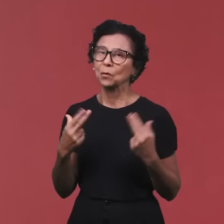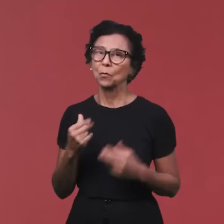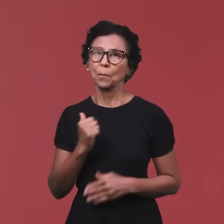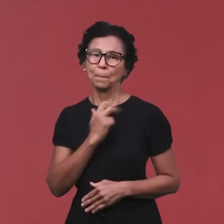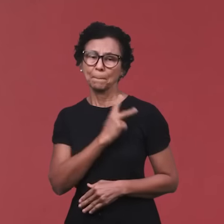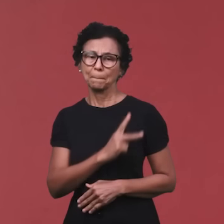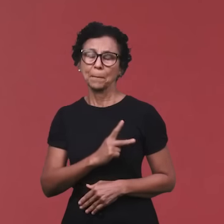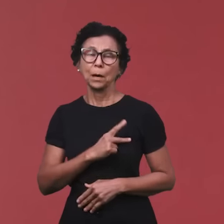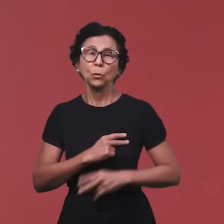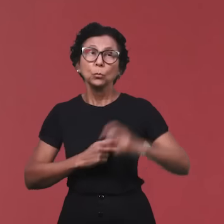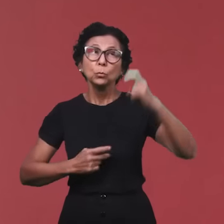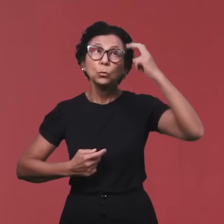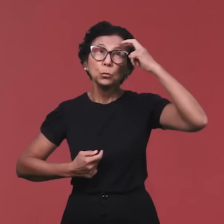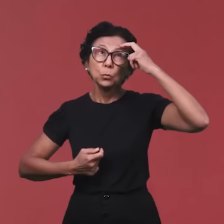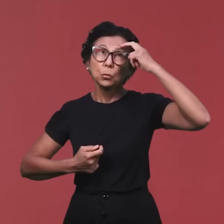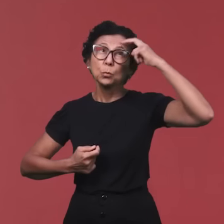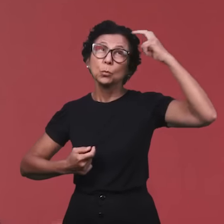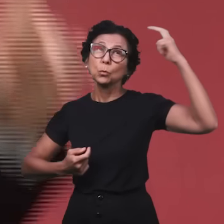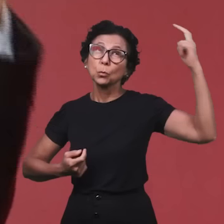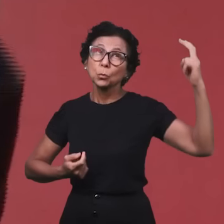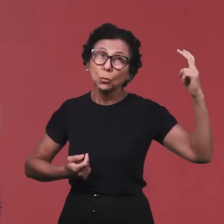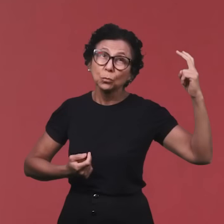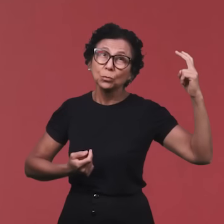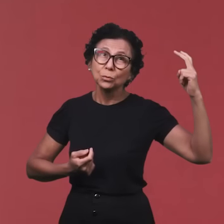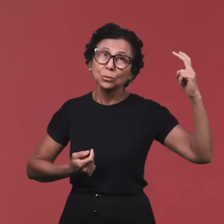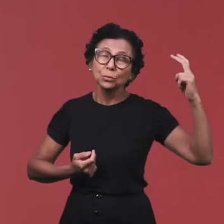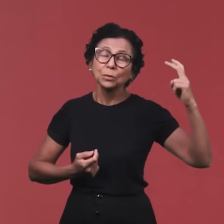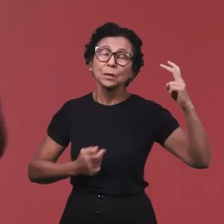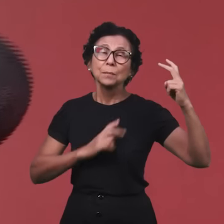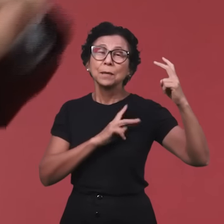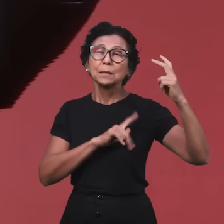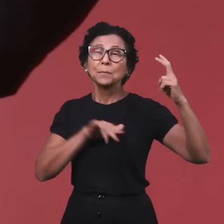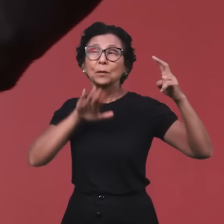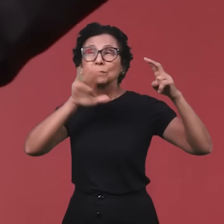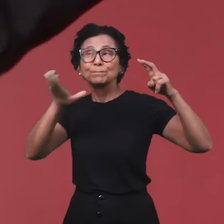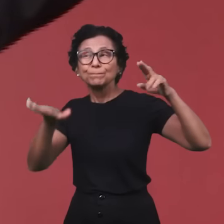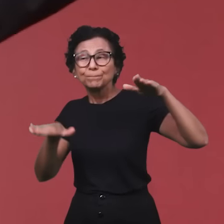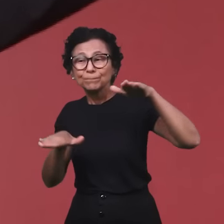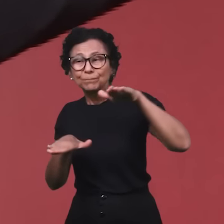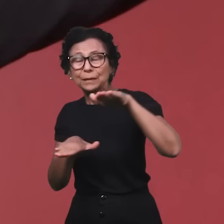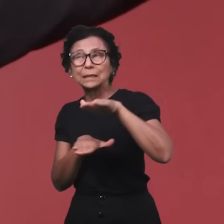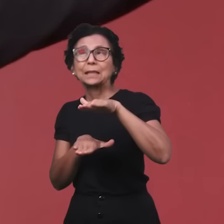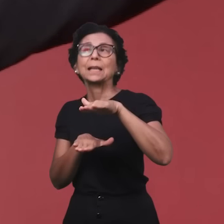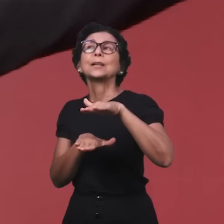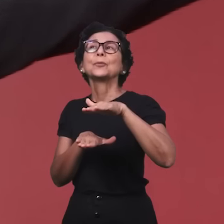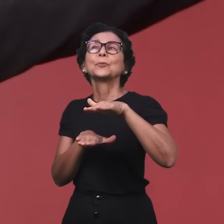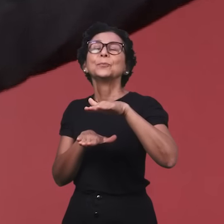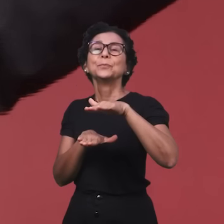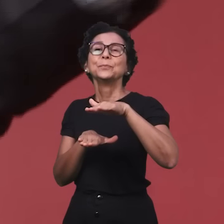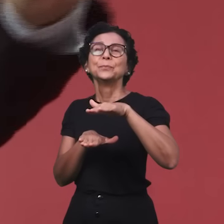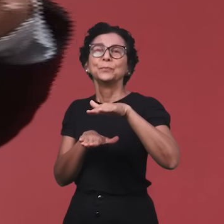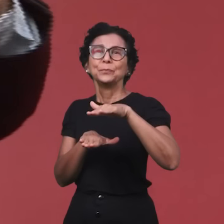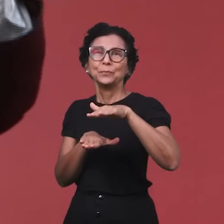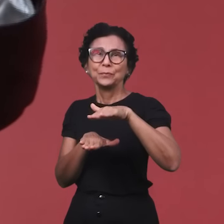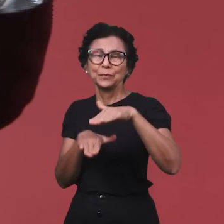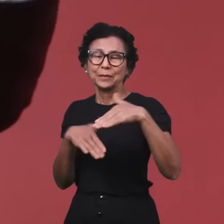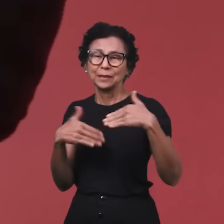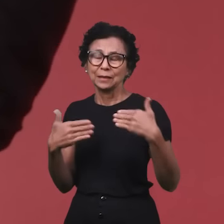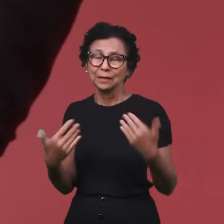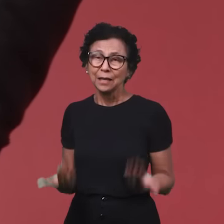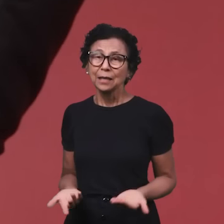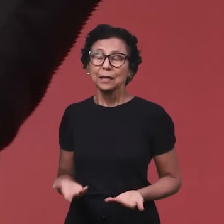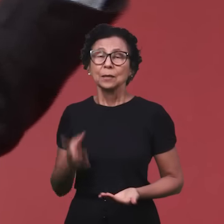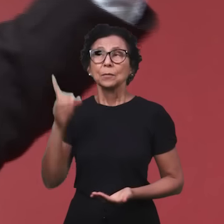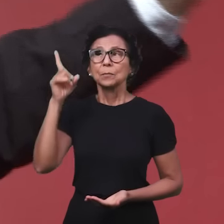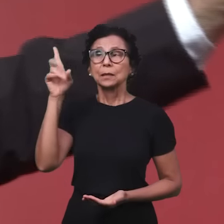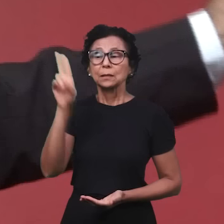para poder alcançar aquilo que era profético. Então Paulo, mais uma vez, ele volta lá quando ele fala sobre os dons espirituais, quando ele fala toda